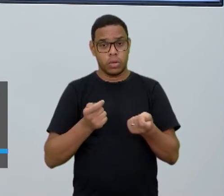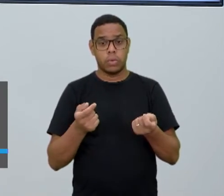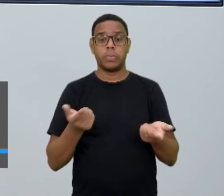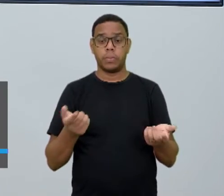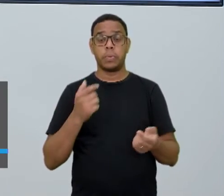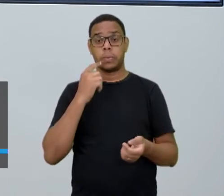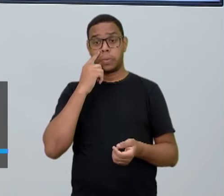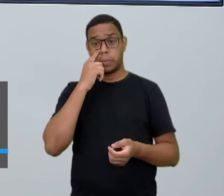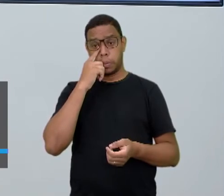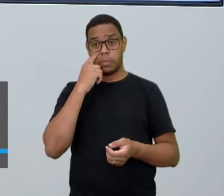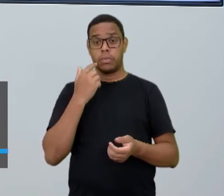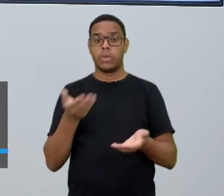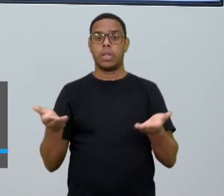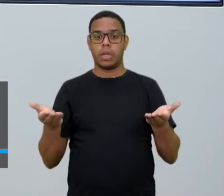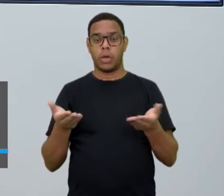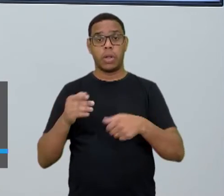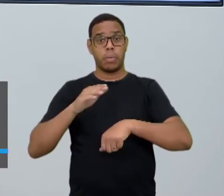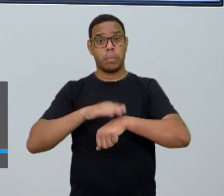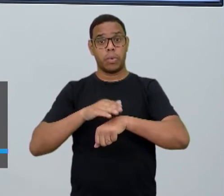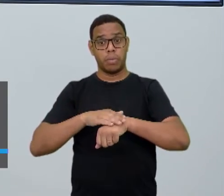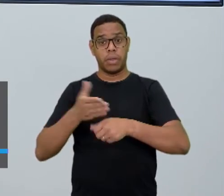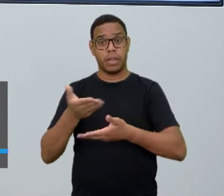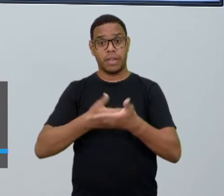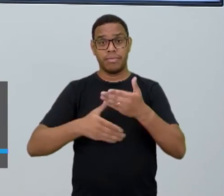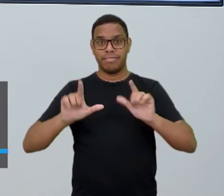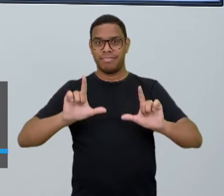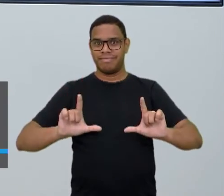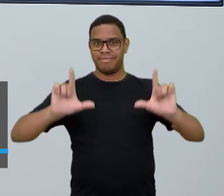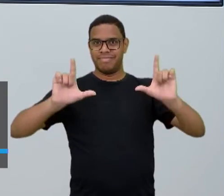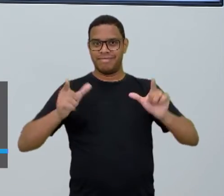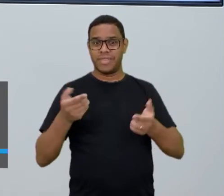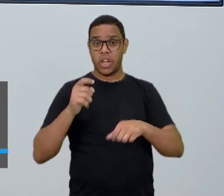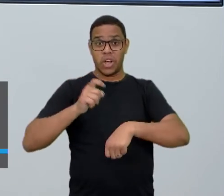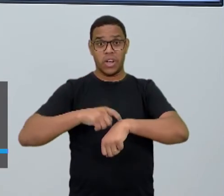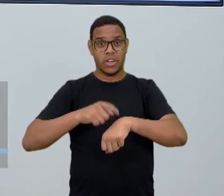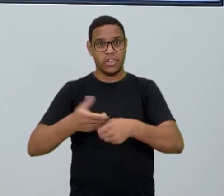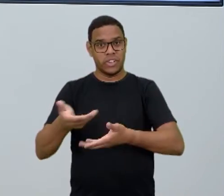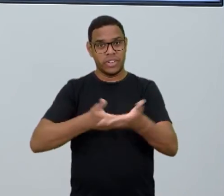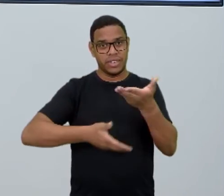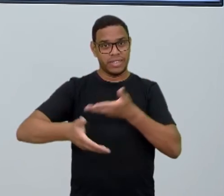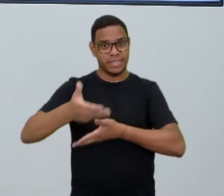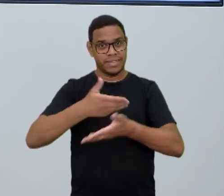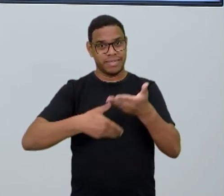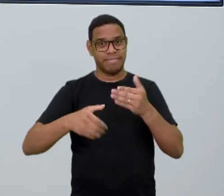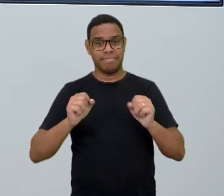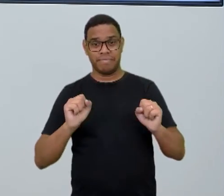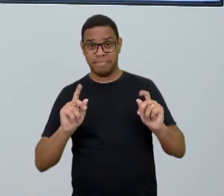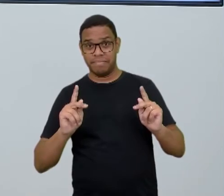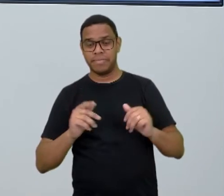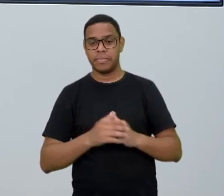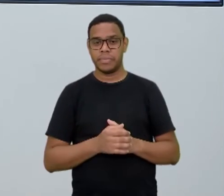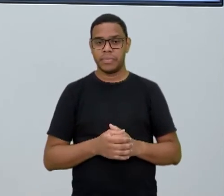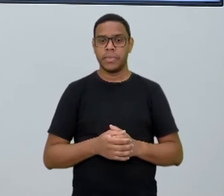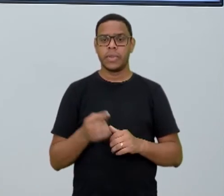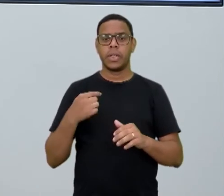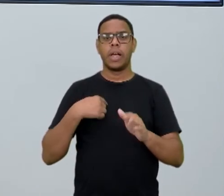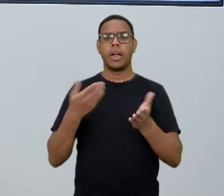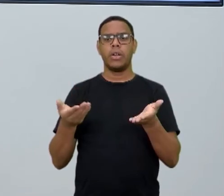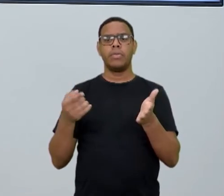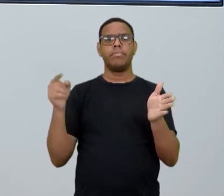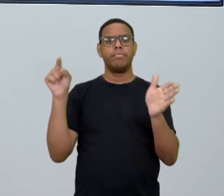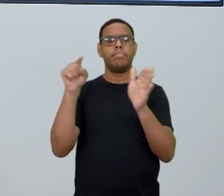aí, gente, né, vamos agora para o nosso momento tão esperado, né, na nossa hora da interação. Então, né, lanço aí para